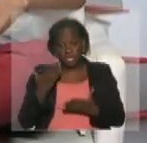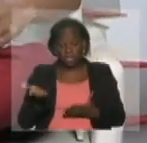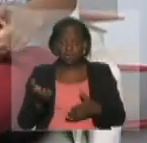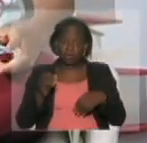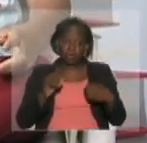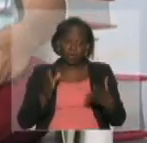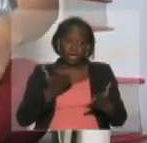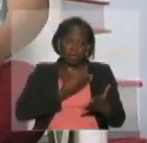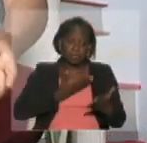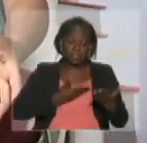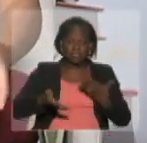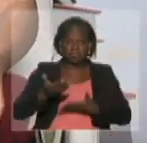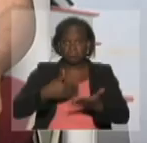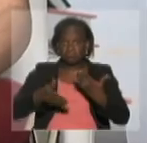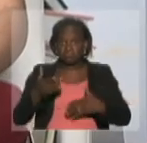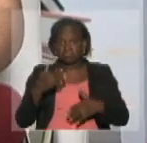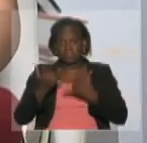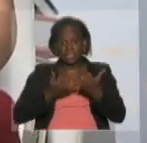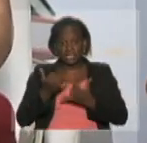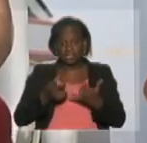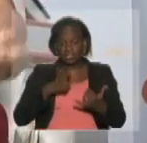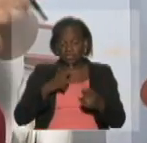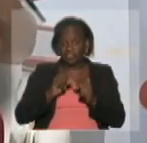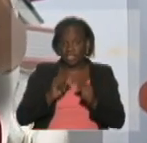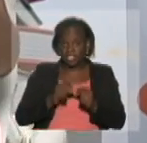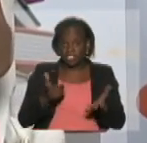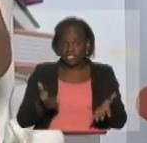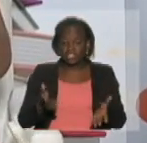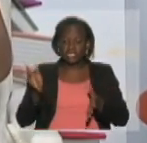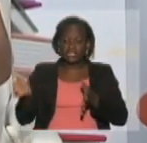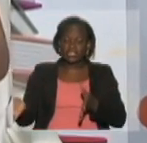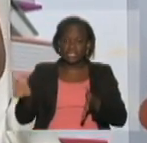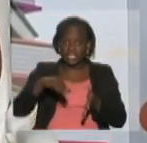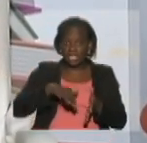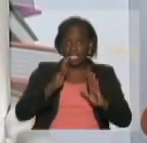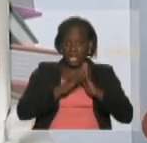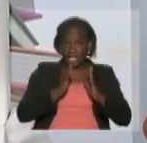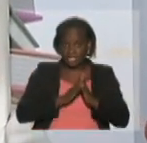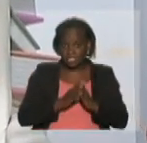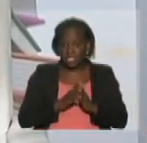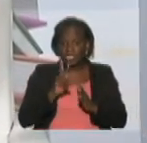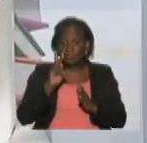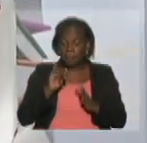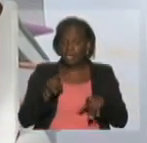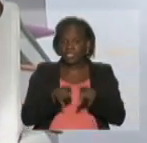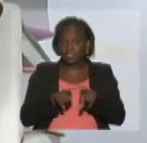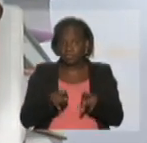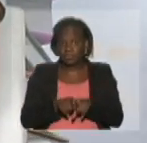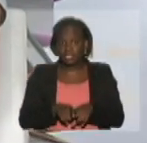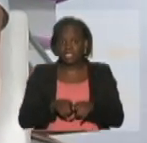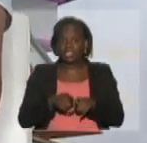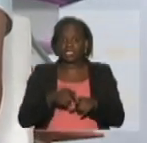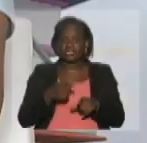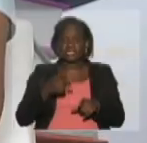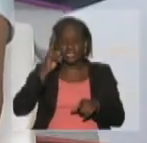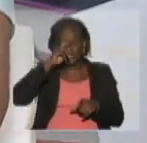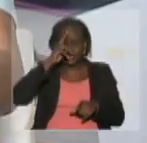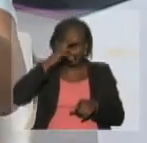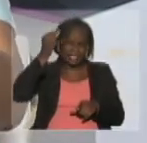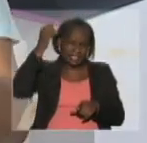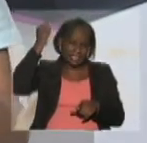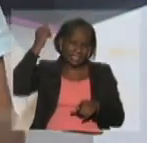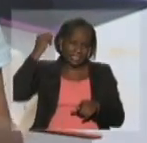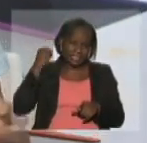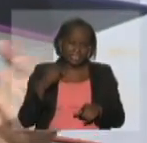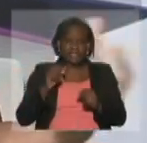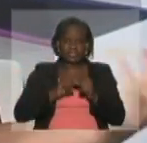seja entre os amigos, dos brinquedos que eles fazem, trazer isso para casa e o pai também tirar lá, né, do fundinho